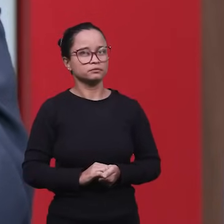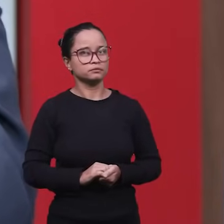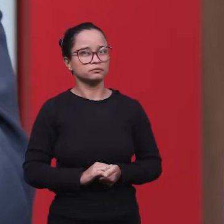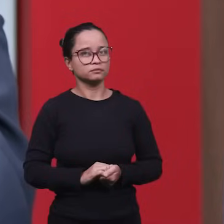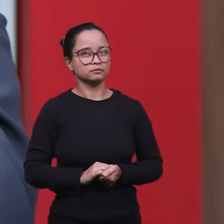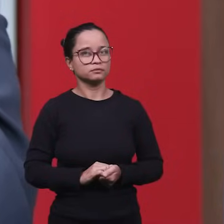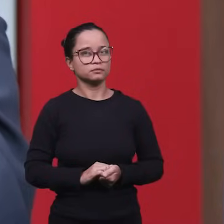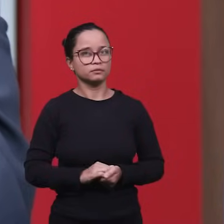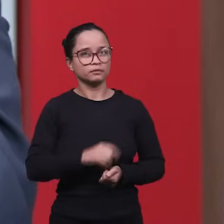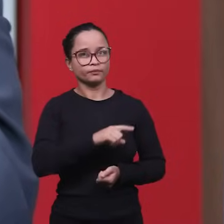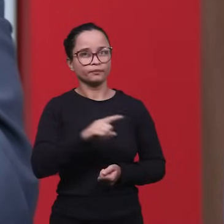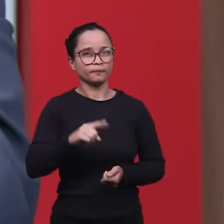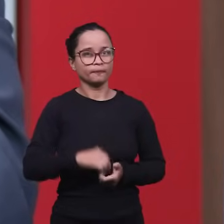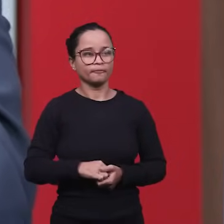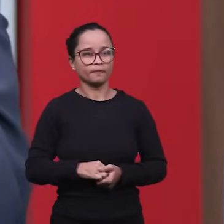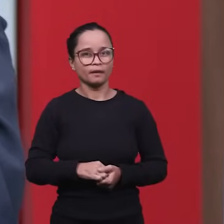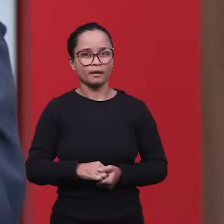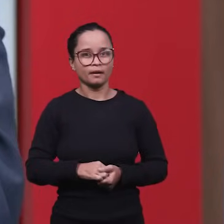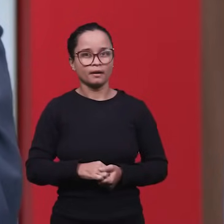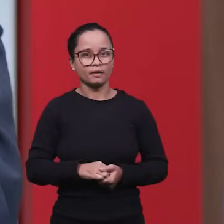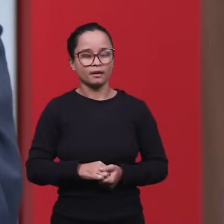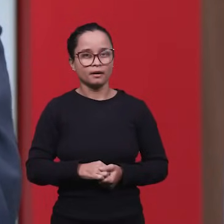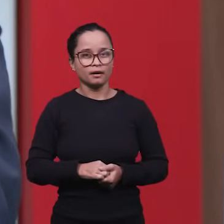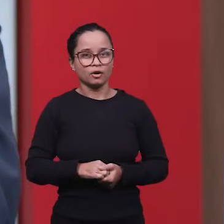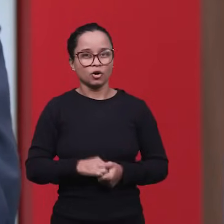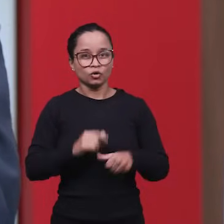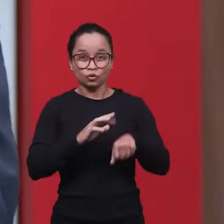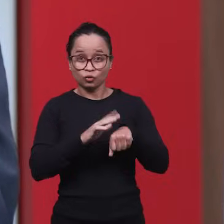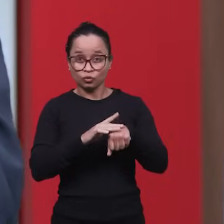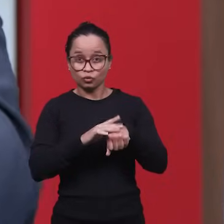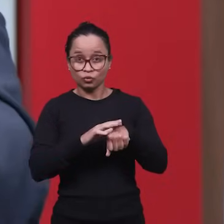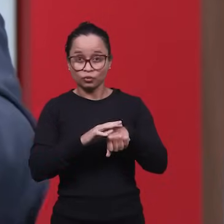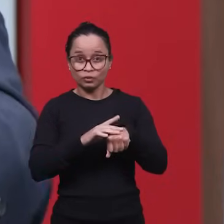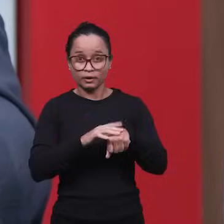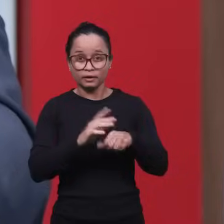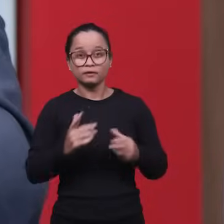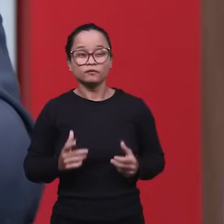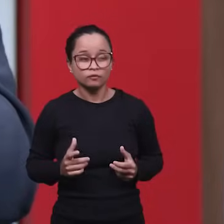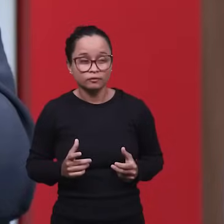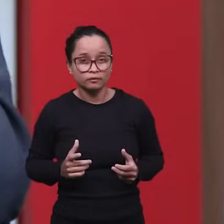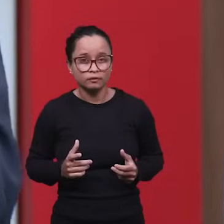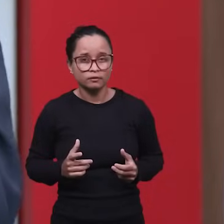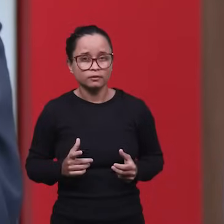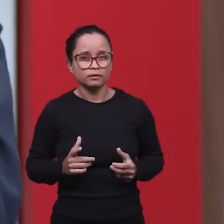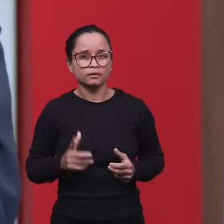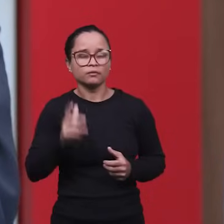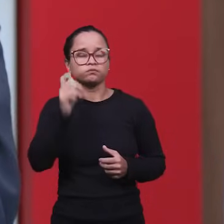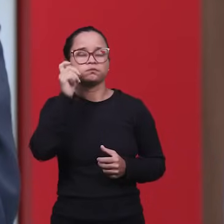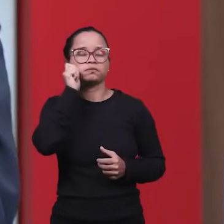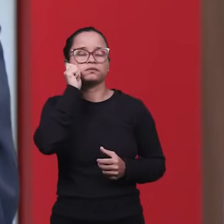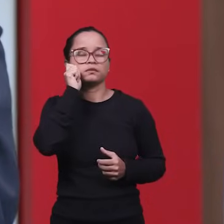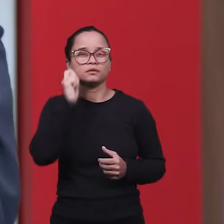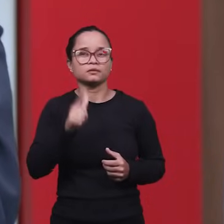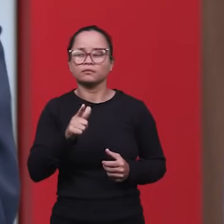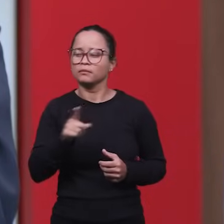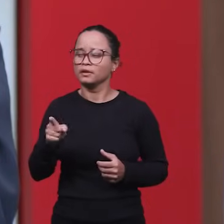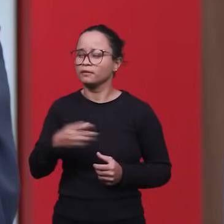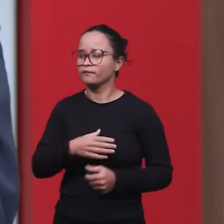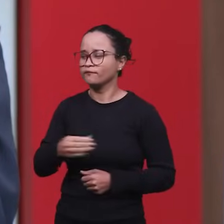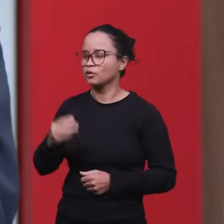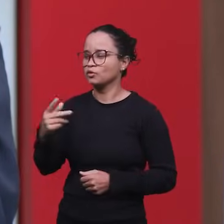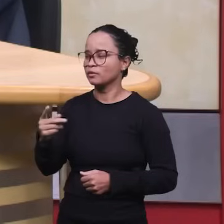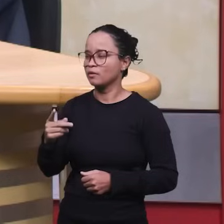Paciente evoluindo para encefalite não acorda assim, poxa, né? Coma a reflexo, grave e tal. Seu